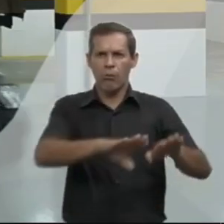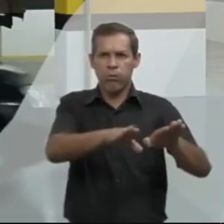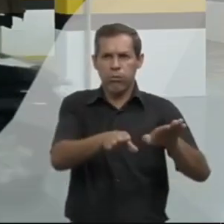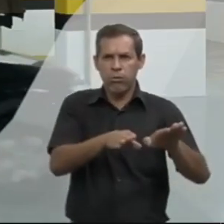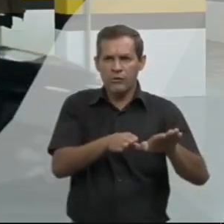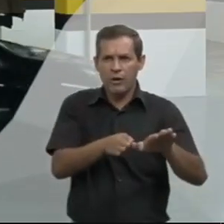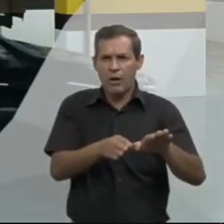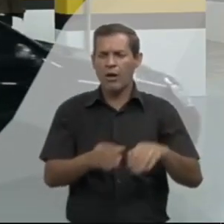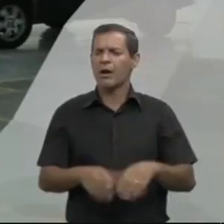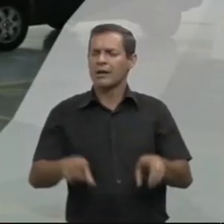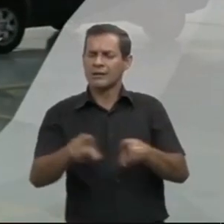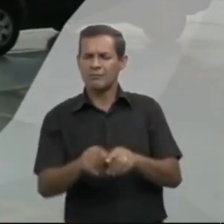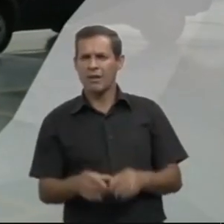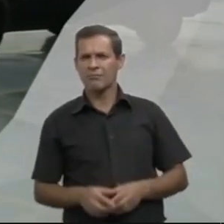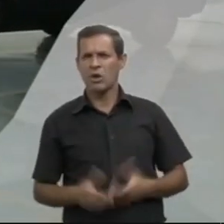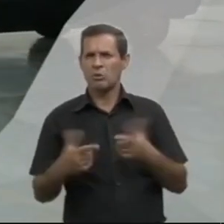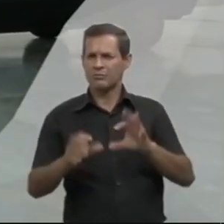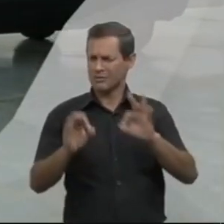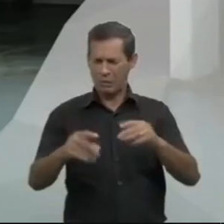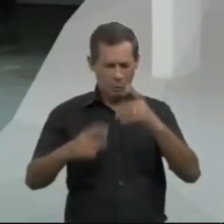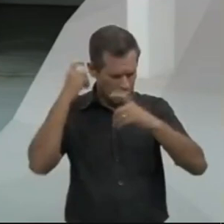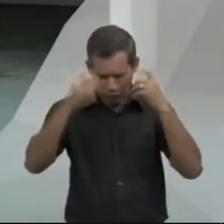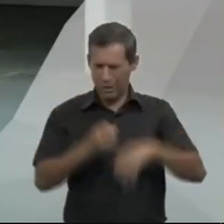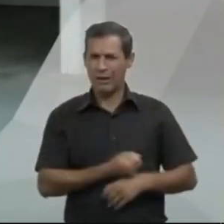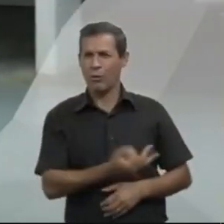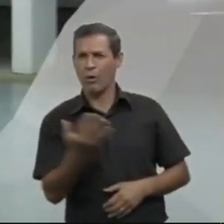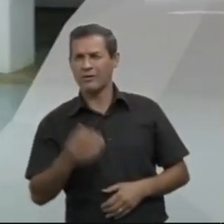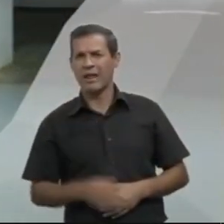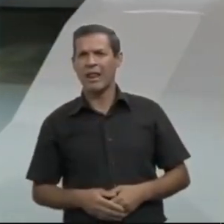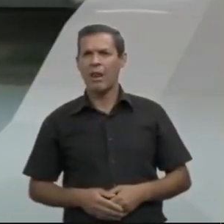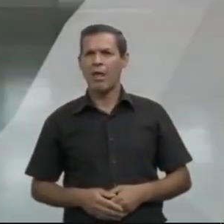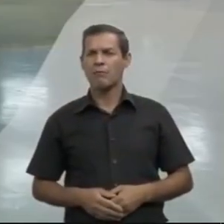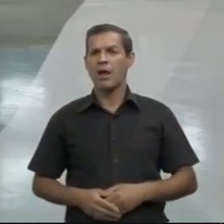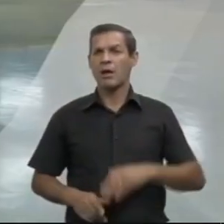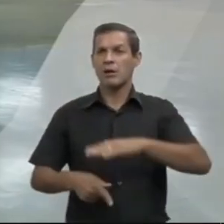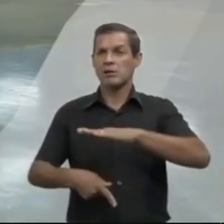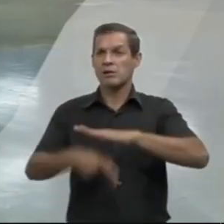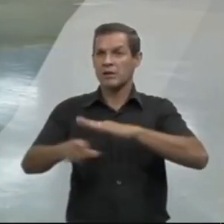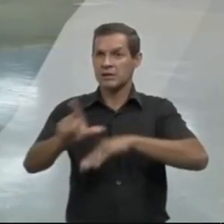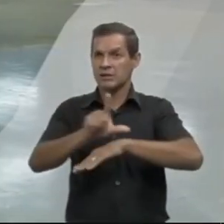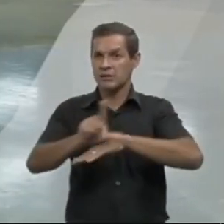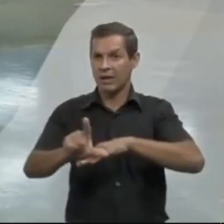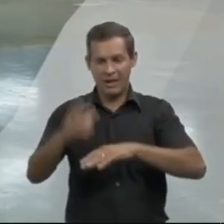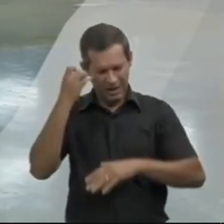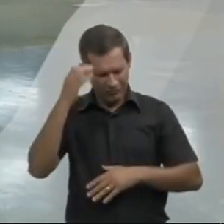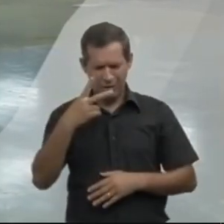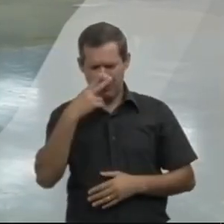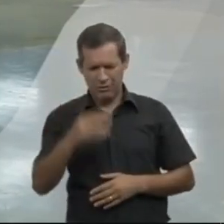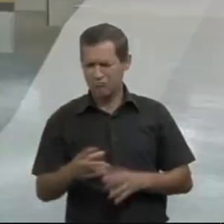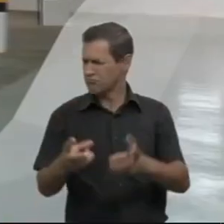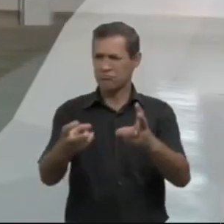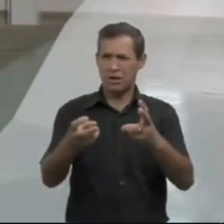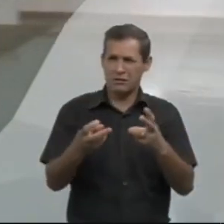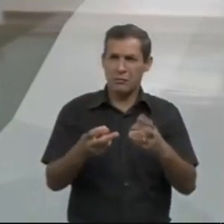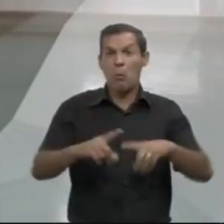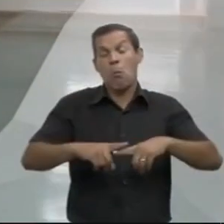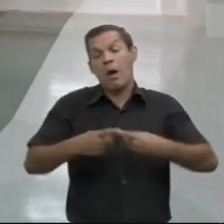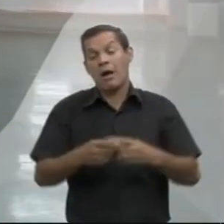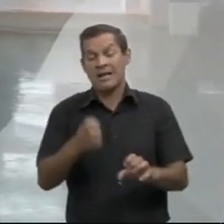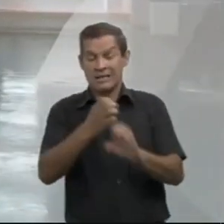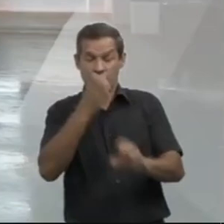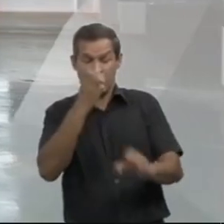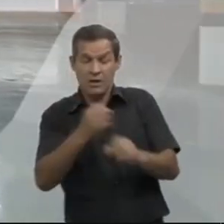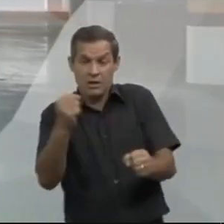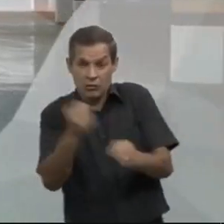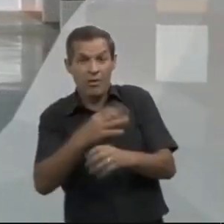Estacionar, manobrar e sair da vaga sem se preocupar com a quantidade de pilares. Para muitos, essa facilidade pode passar despercebida, mas os